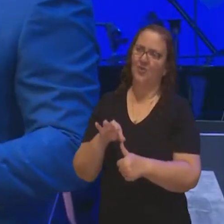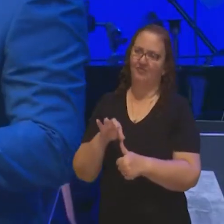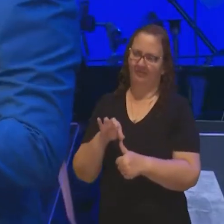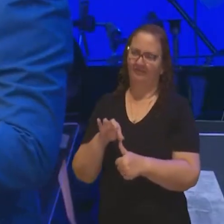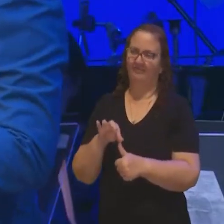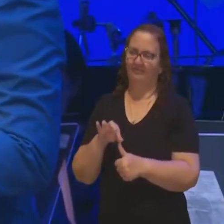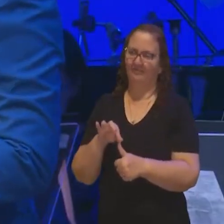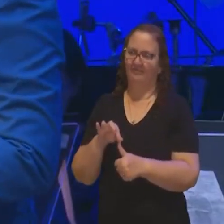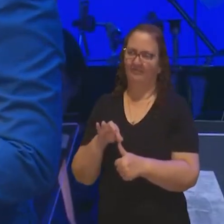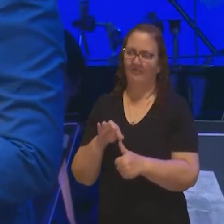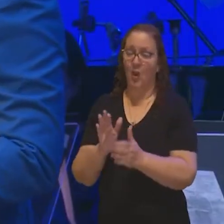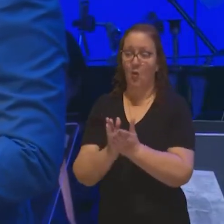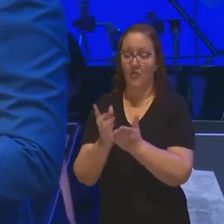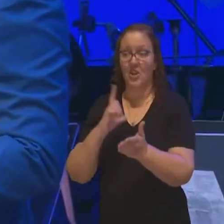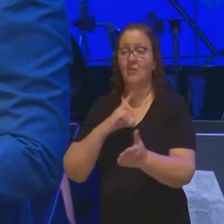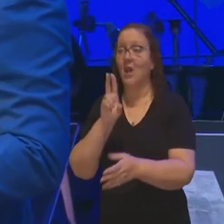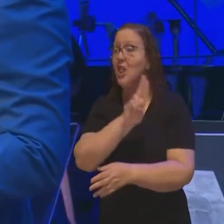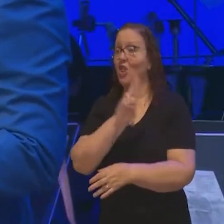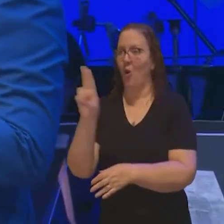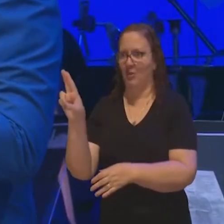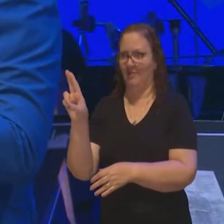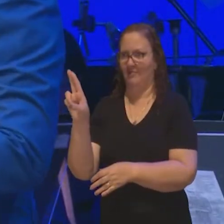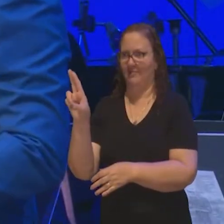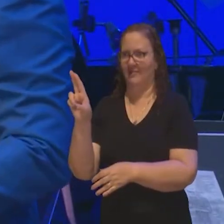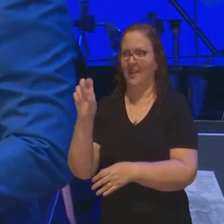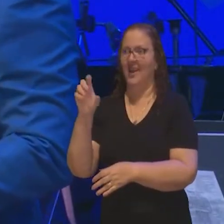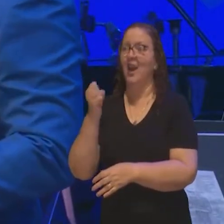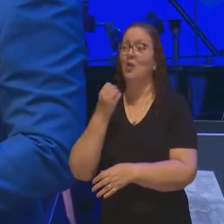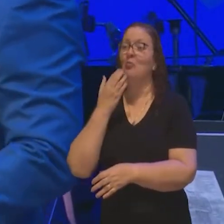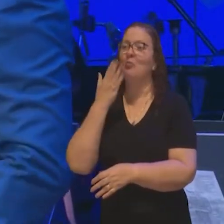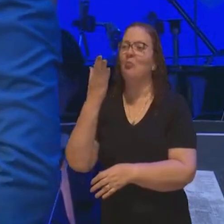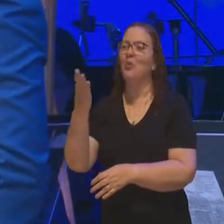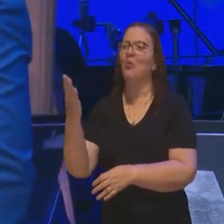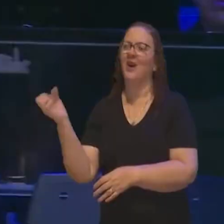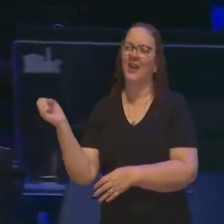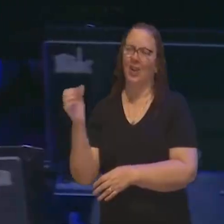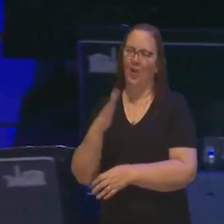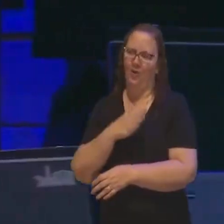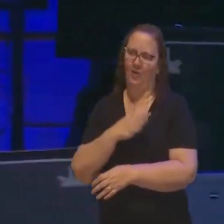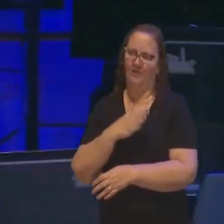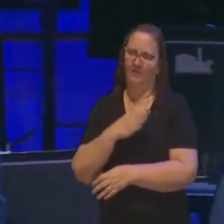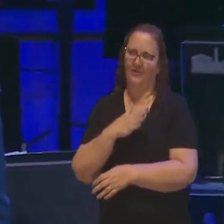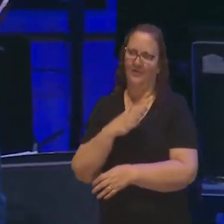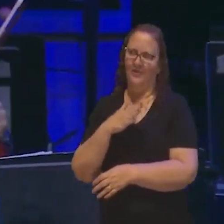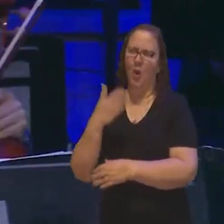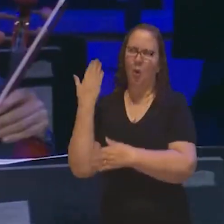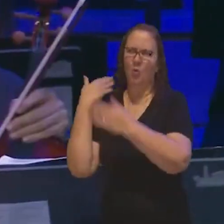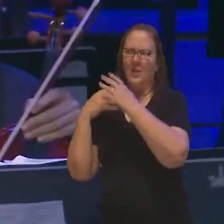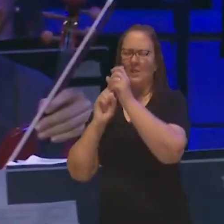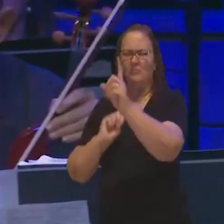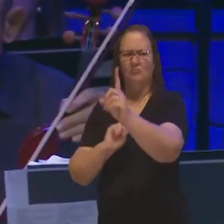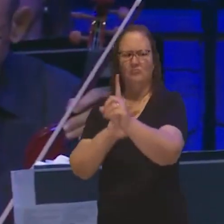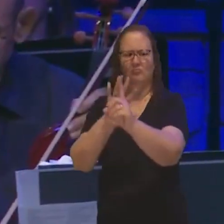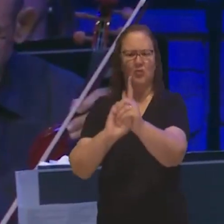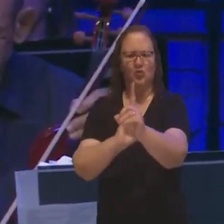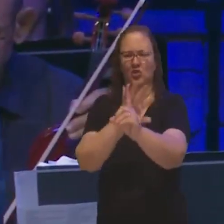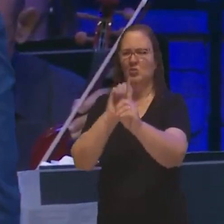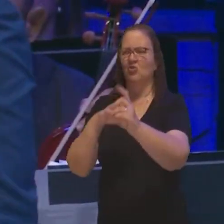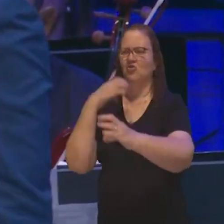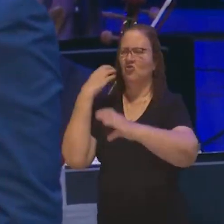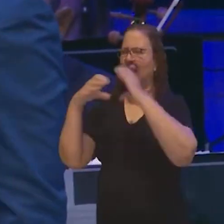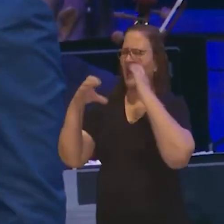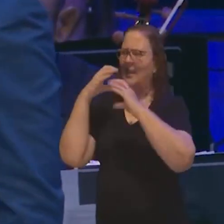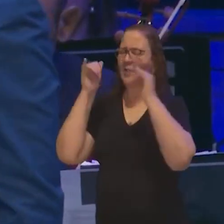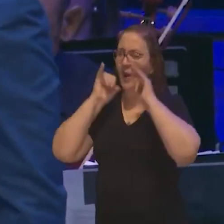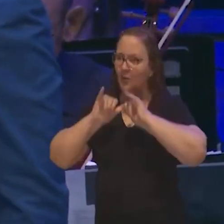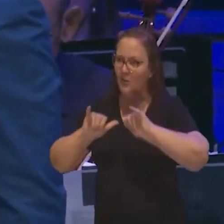O evangelho tem nome, é a boa nova. Quando os anjos cantando, anunciando o nascimento de Cristo, os